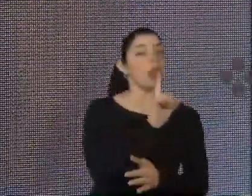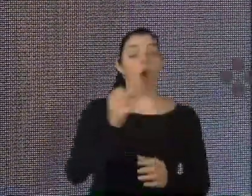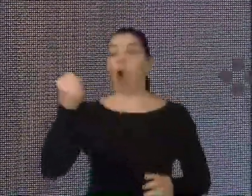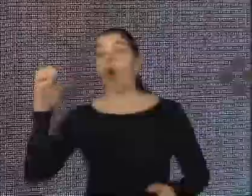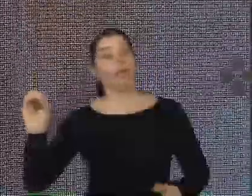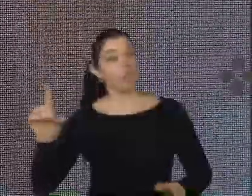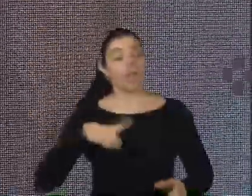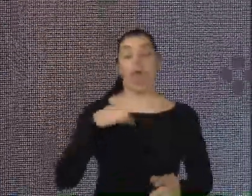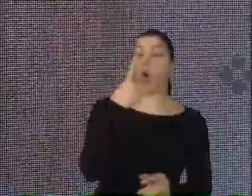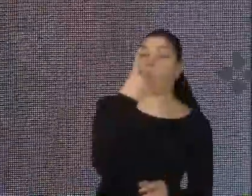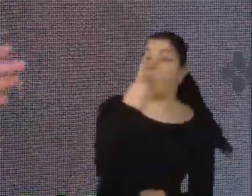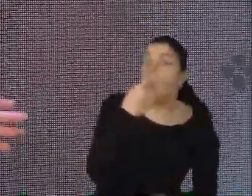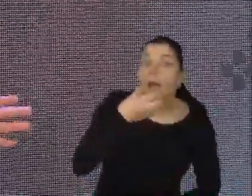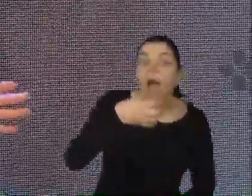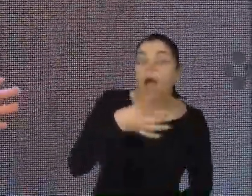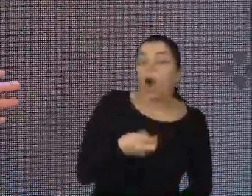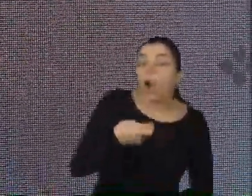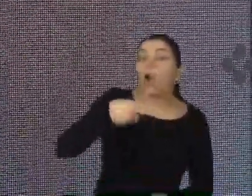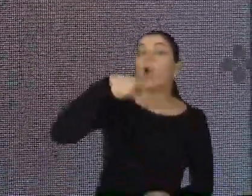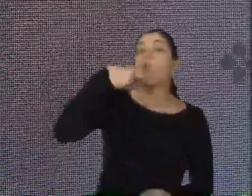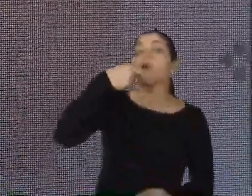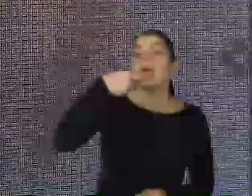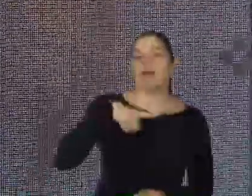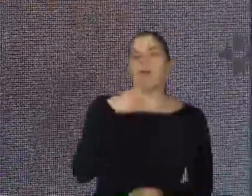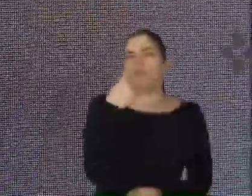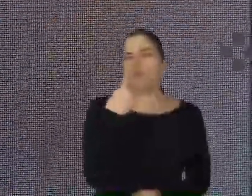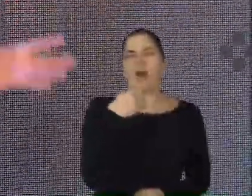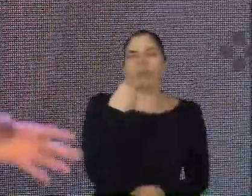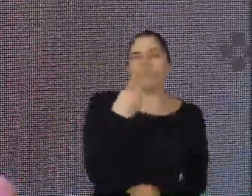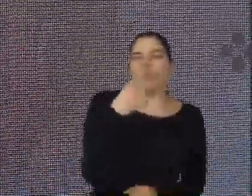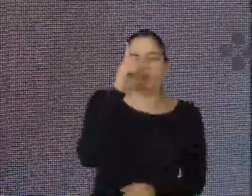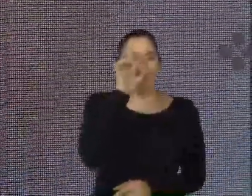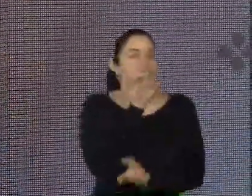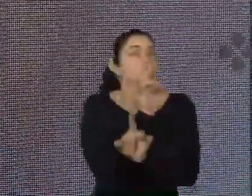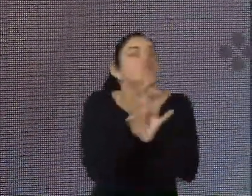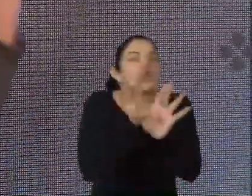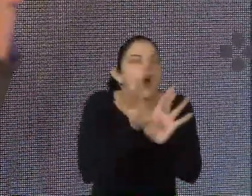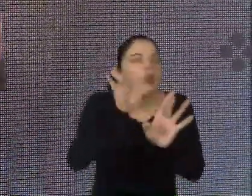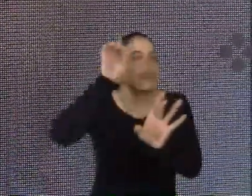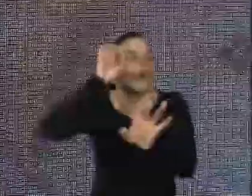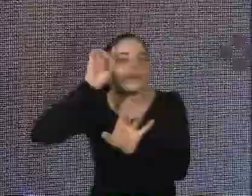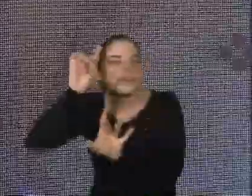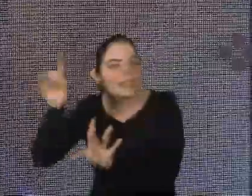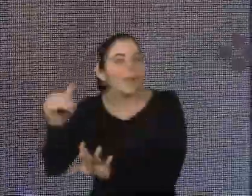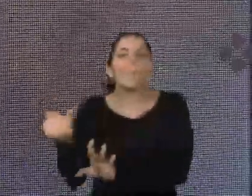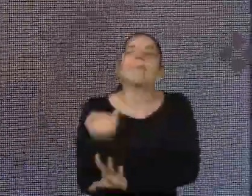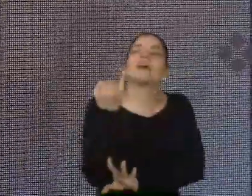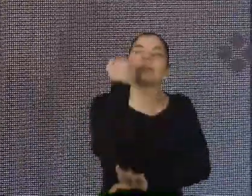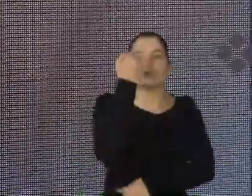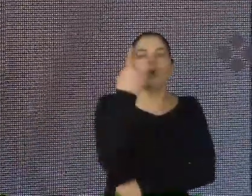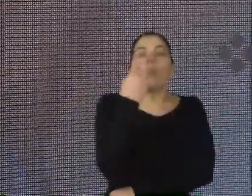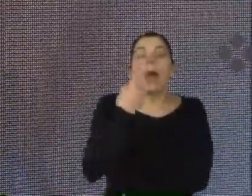ou duas vezes ao dia. Mas isso é bem legal, porque pode fazer parte da nossa rotina e pode melhorar